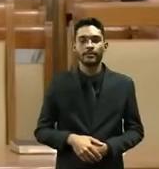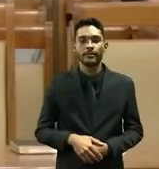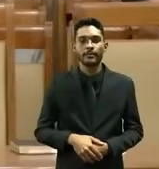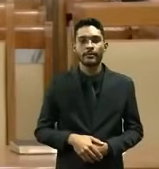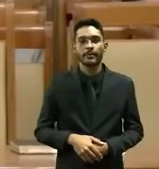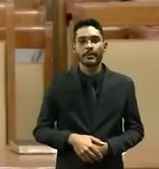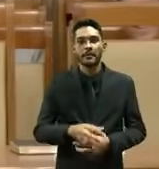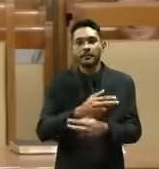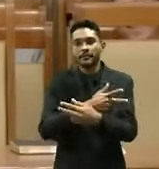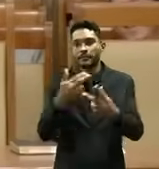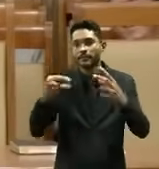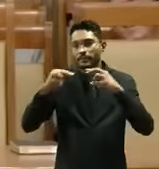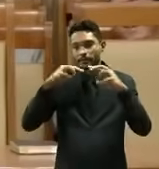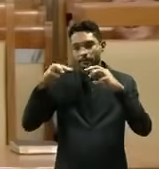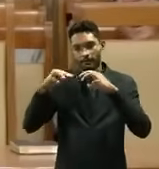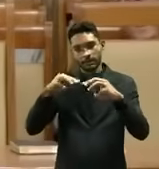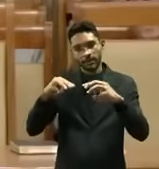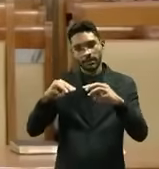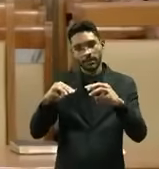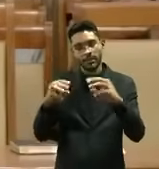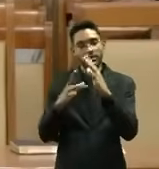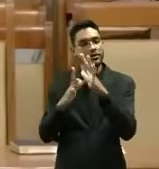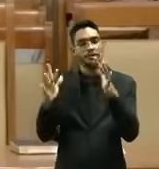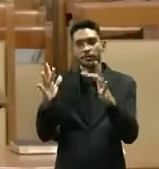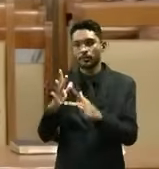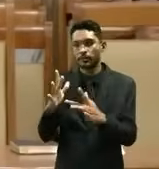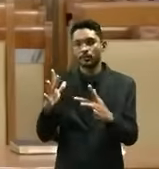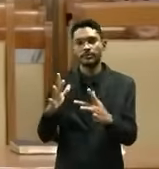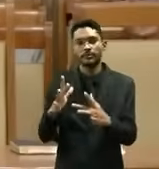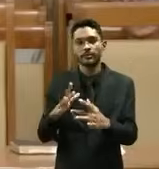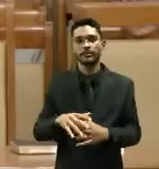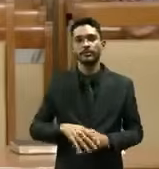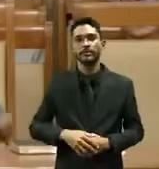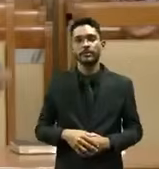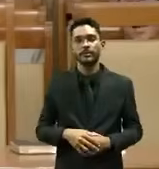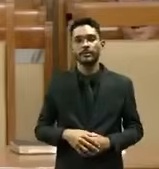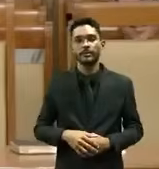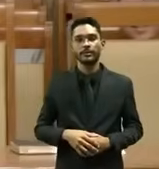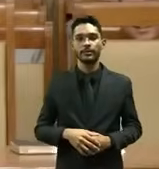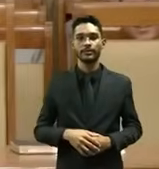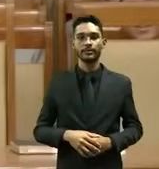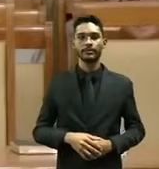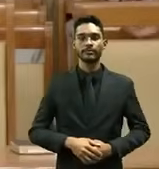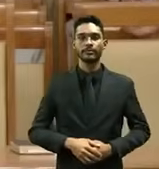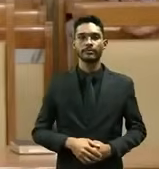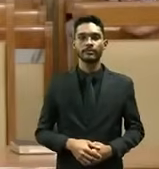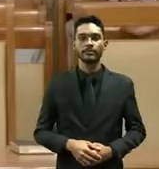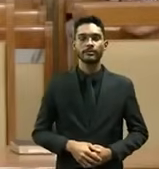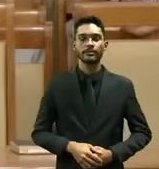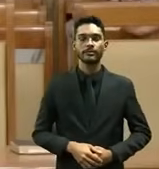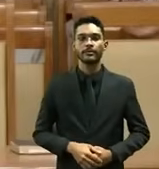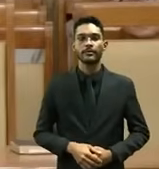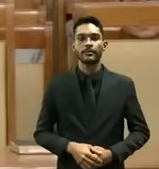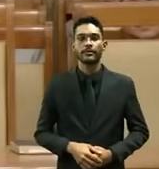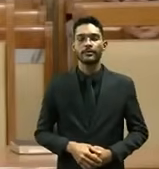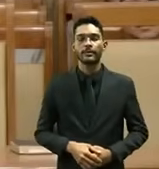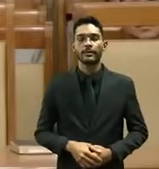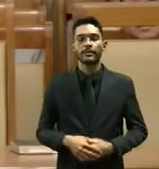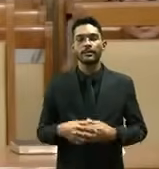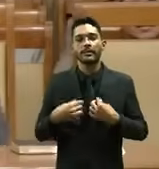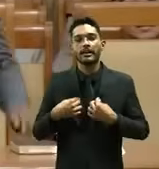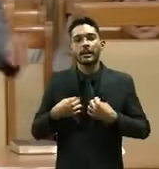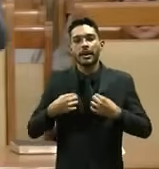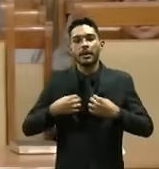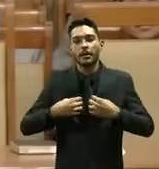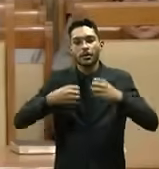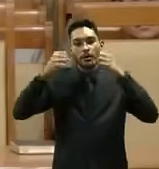três Ei e de fogo aí tinha que tá aquele negócio batiza andando no meio do povo a a camisa suadinha